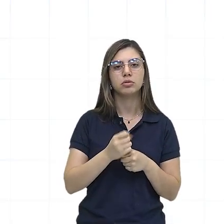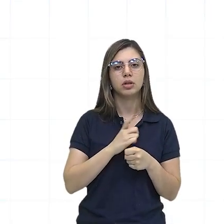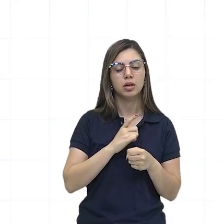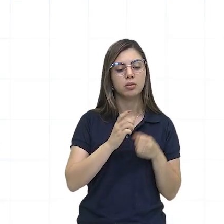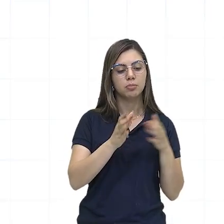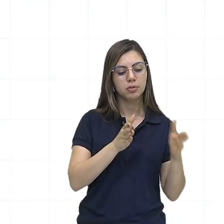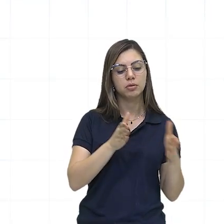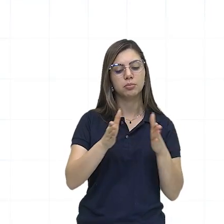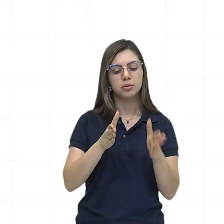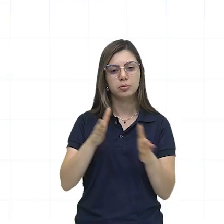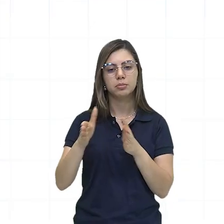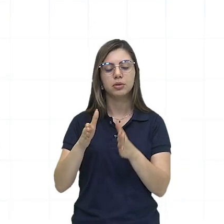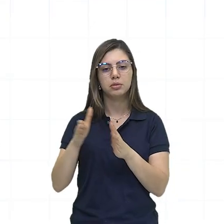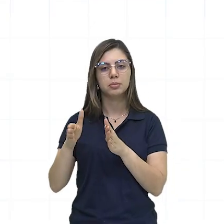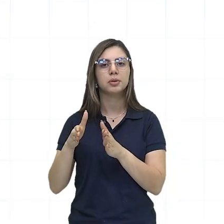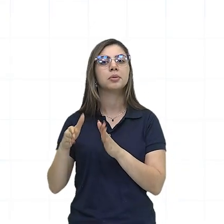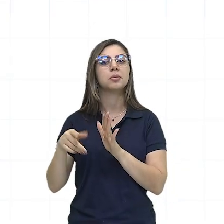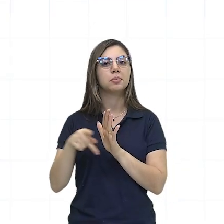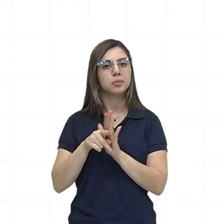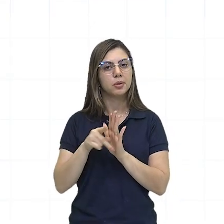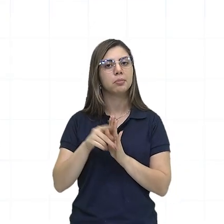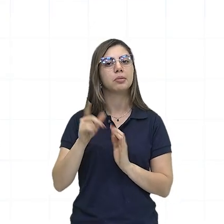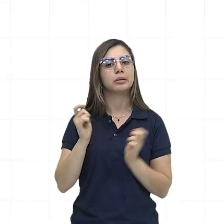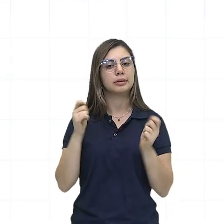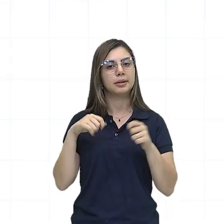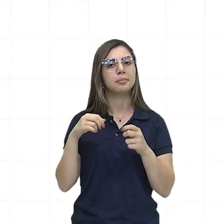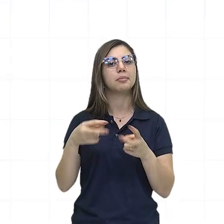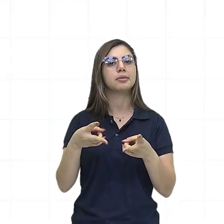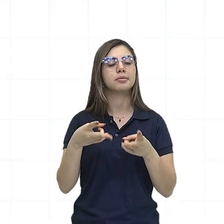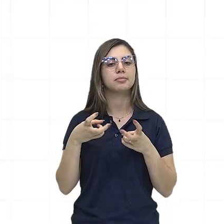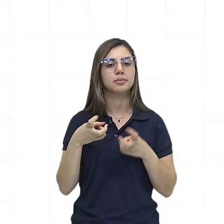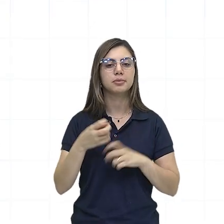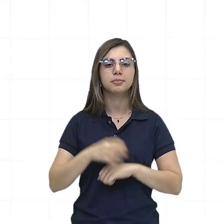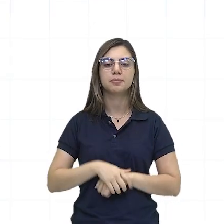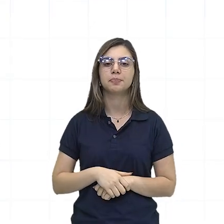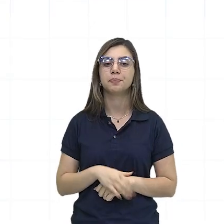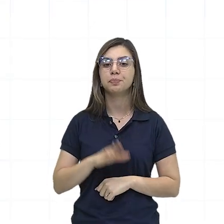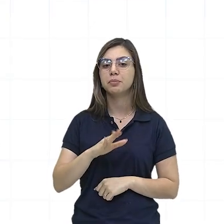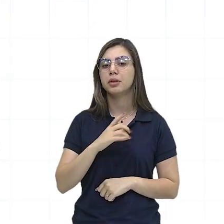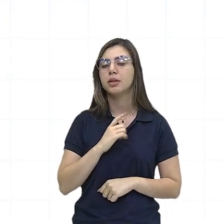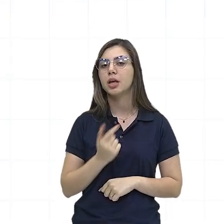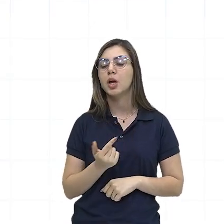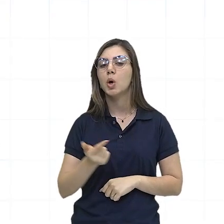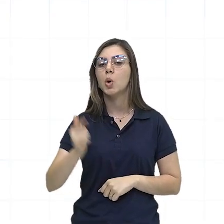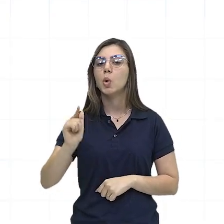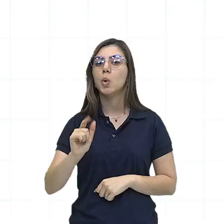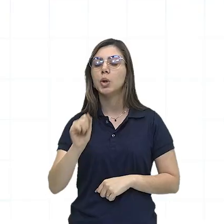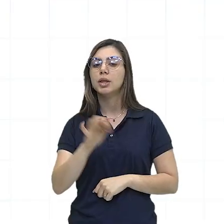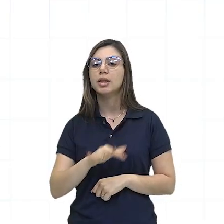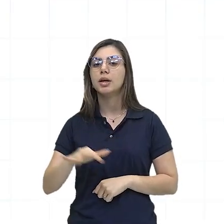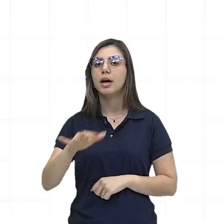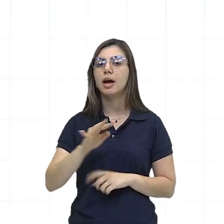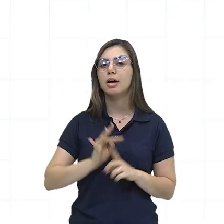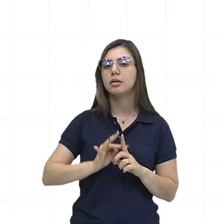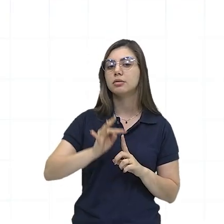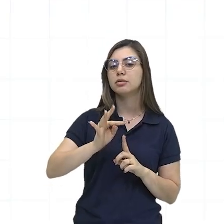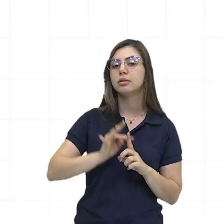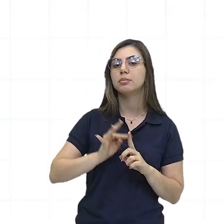ano mais definidas, mais marcantes na paisagem. Uma outra zona térmica da